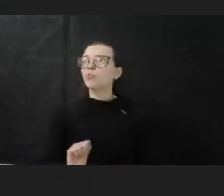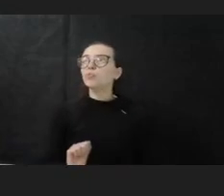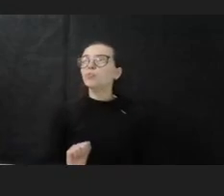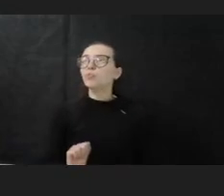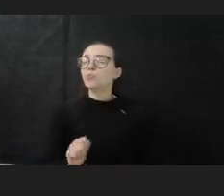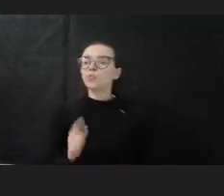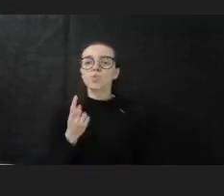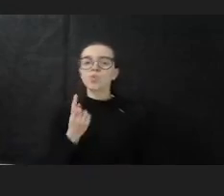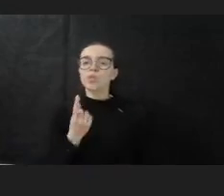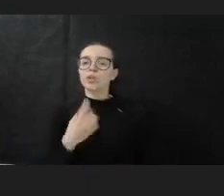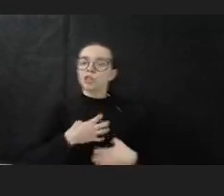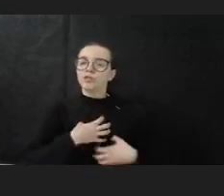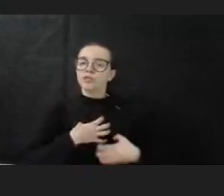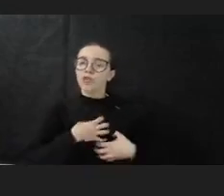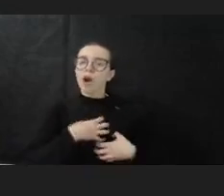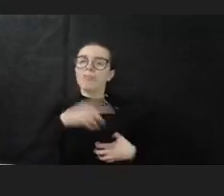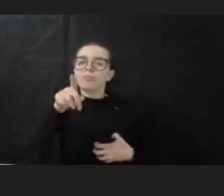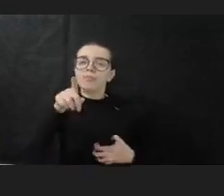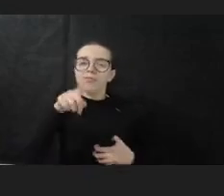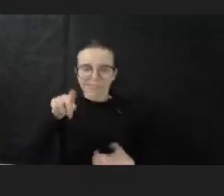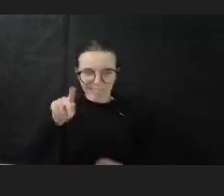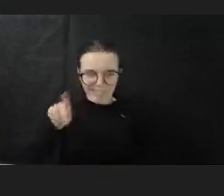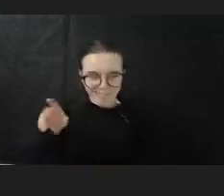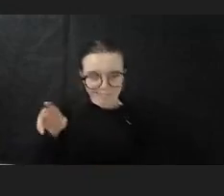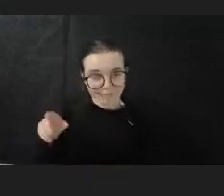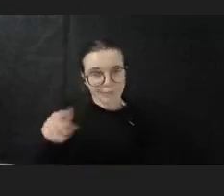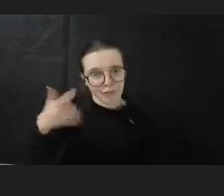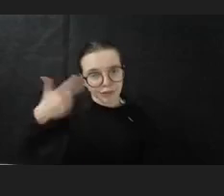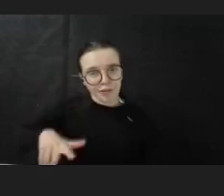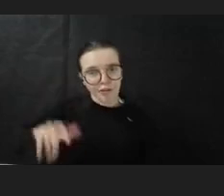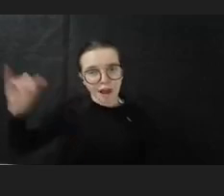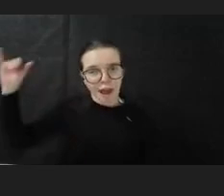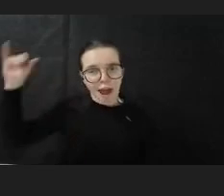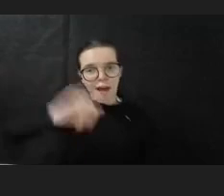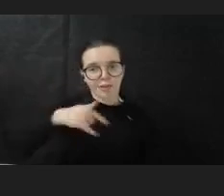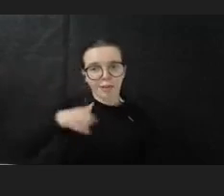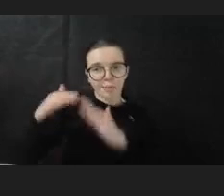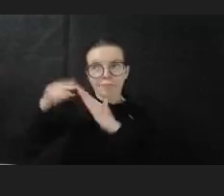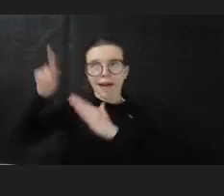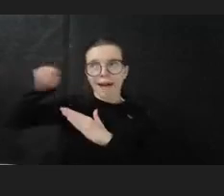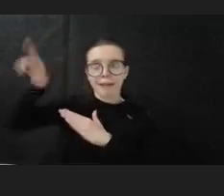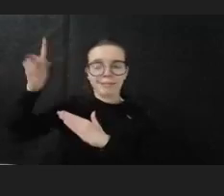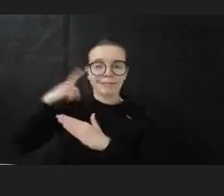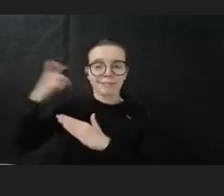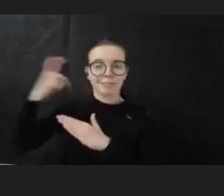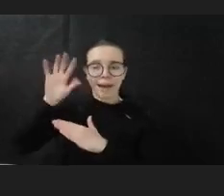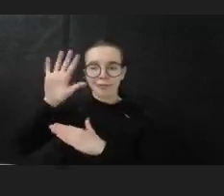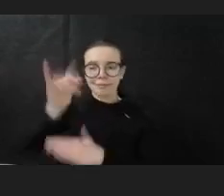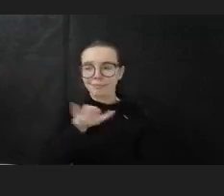lá no avião, tá, gente? Não sei se vai dar para você passar o avião.